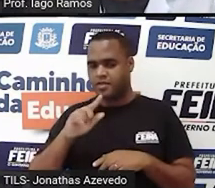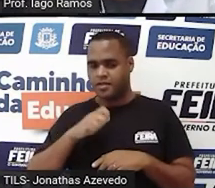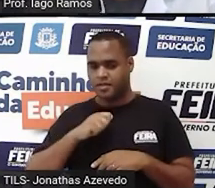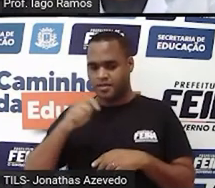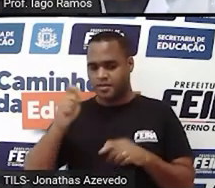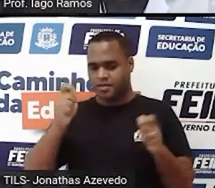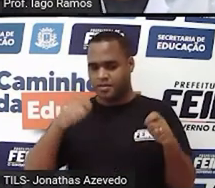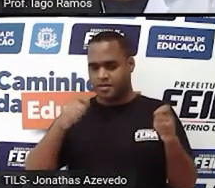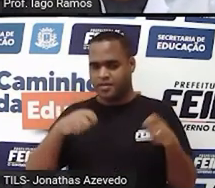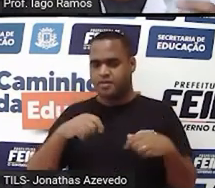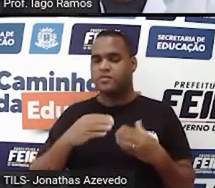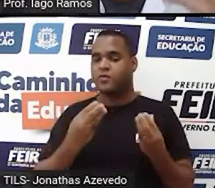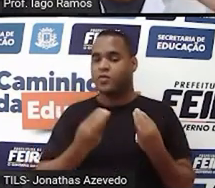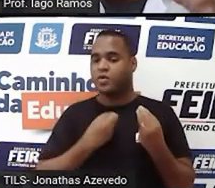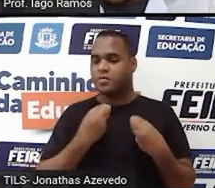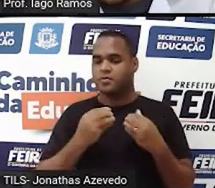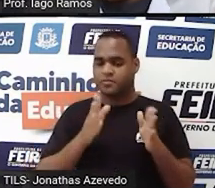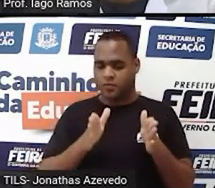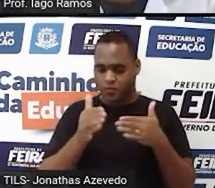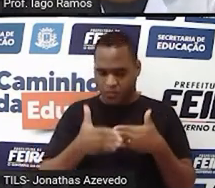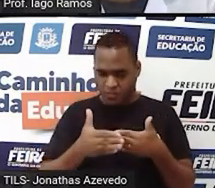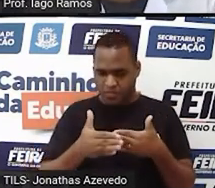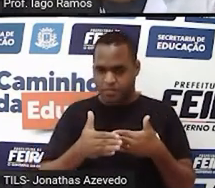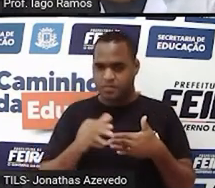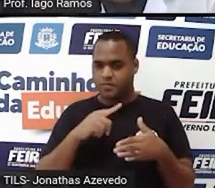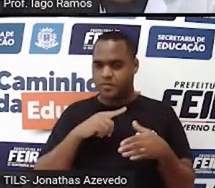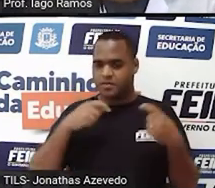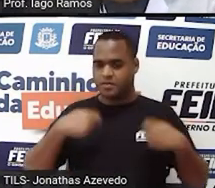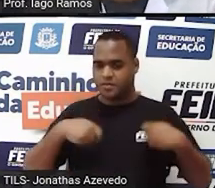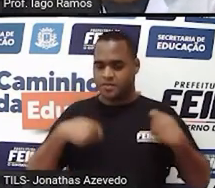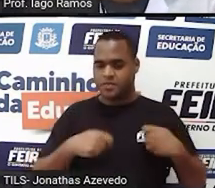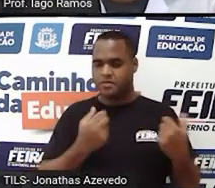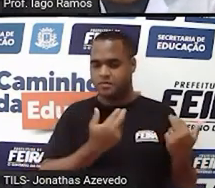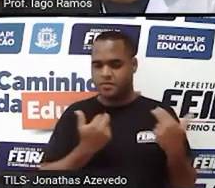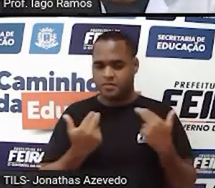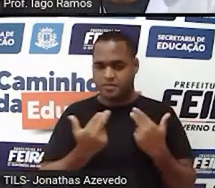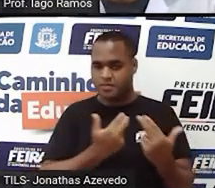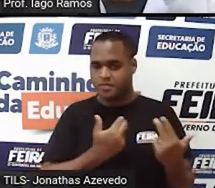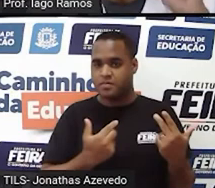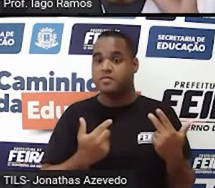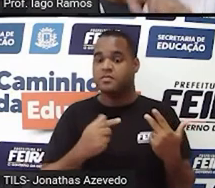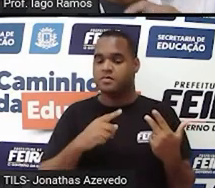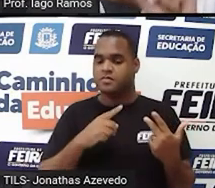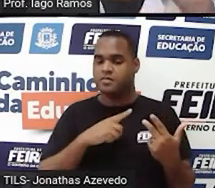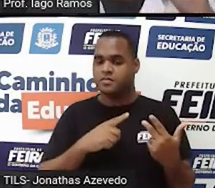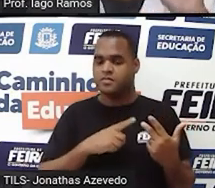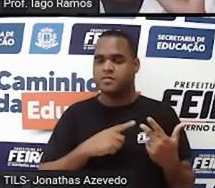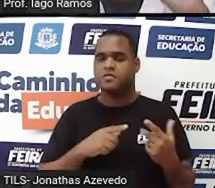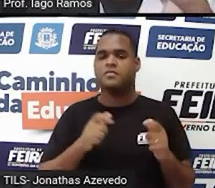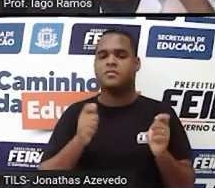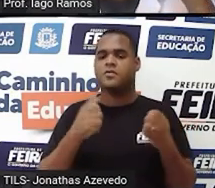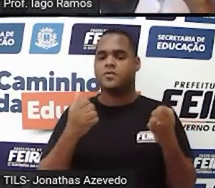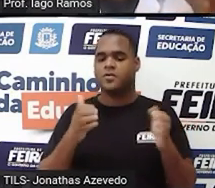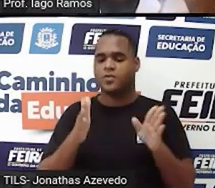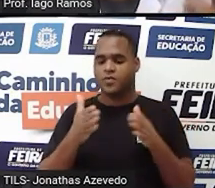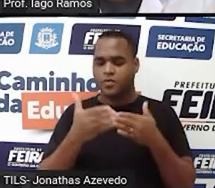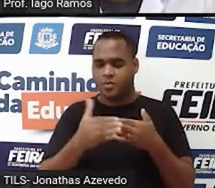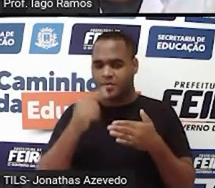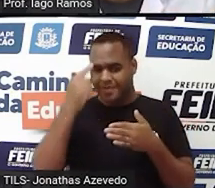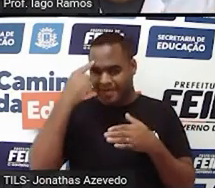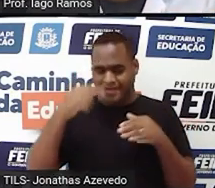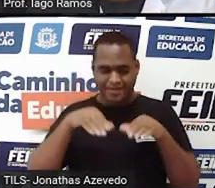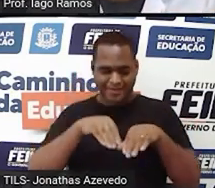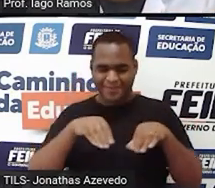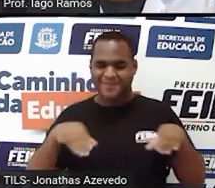tudo bonitinho no cubo precisa ser igual as dimensões é o cubo que é um